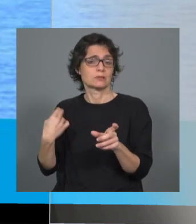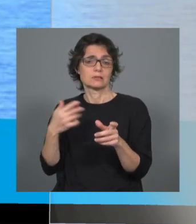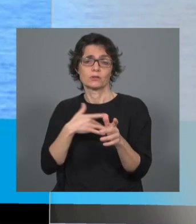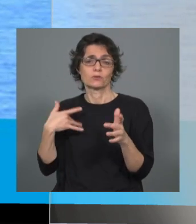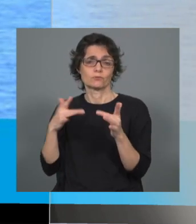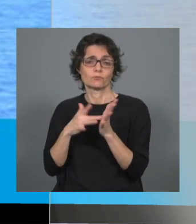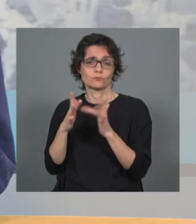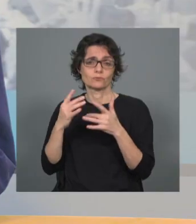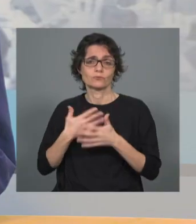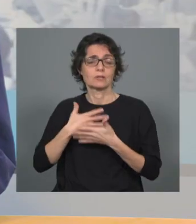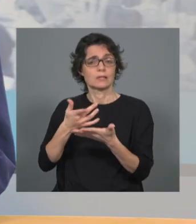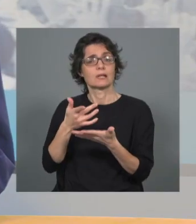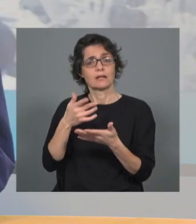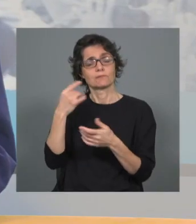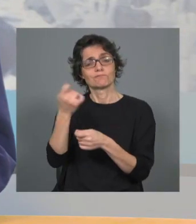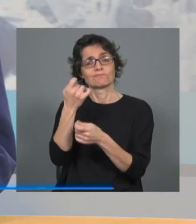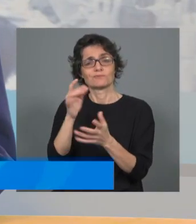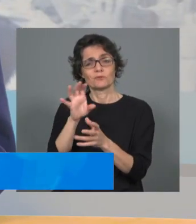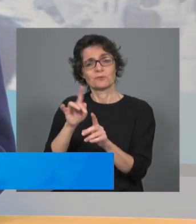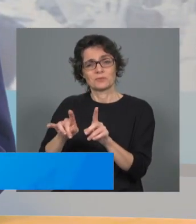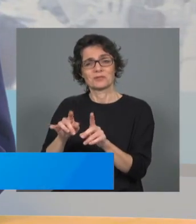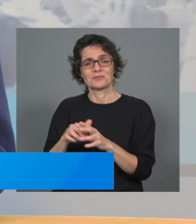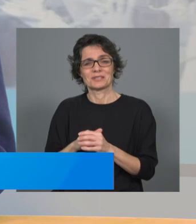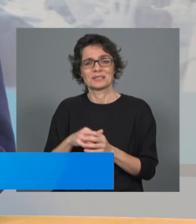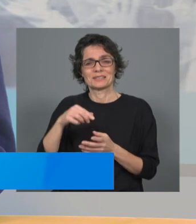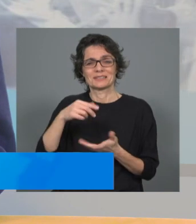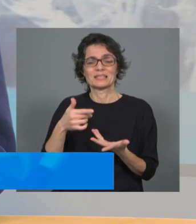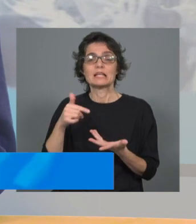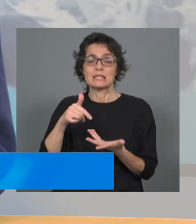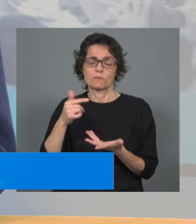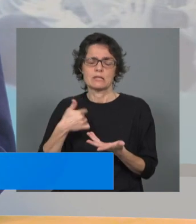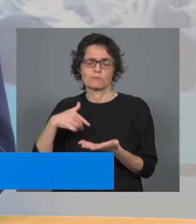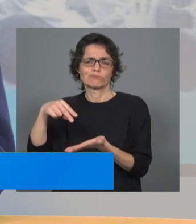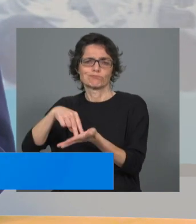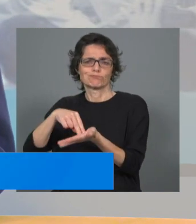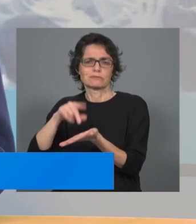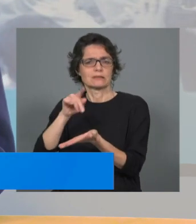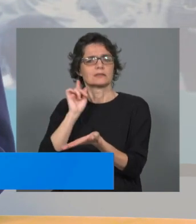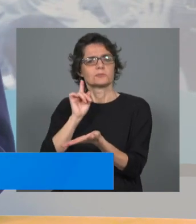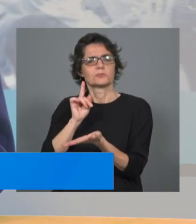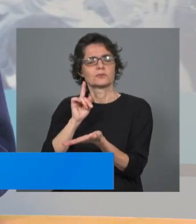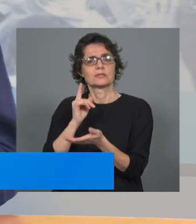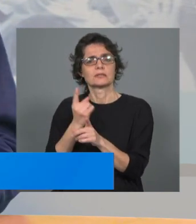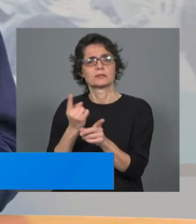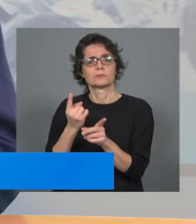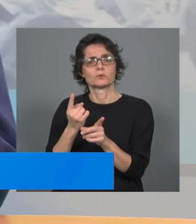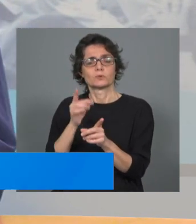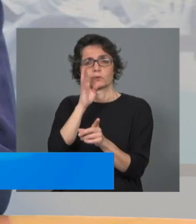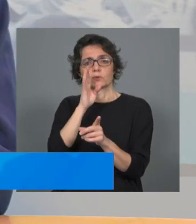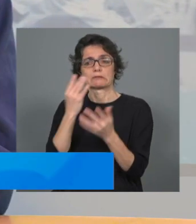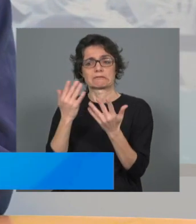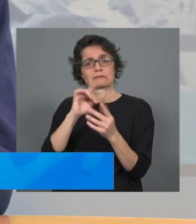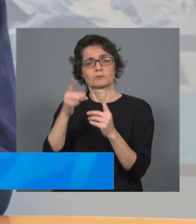muitas condicionantes por cá. Mas eu realçava o presencialmente, porque já é um passo à frente do que aconteceu o ano passado. Sei que o ano